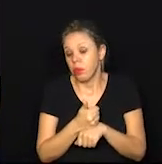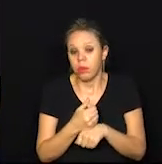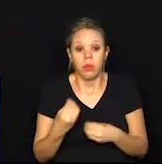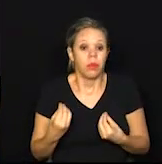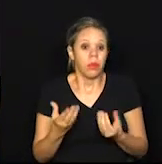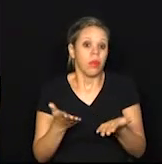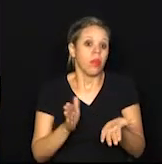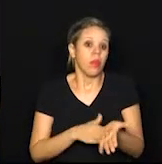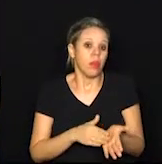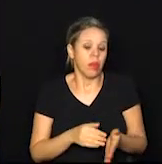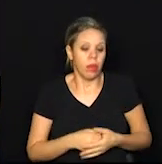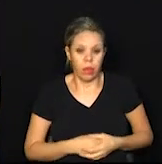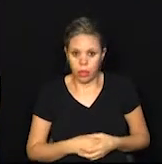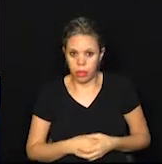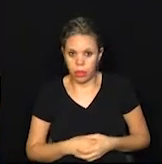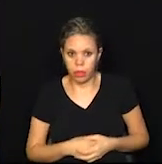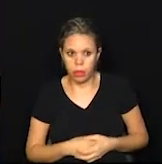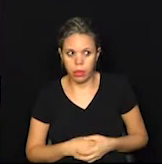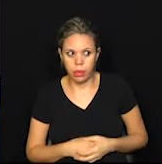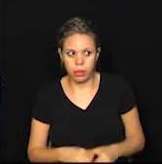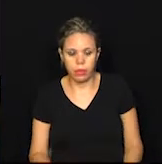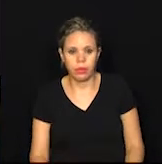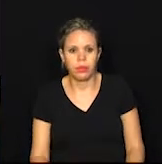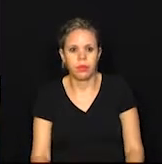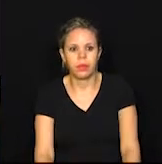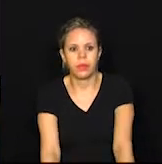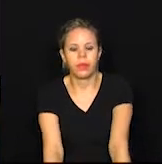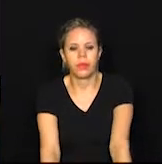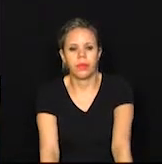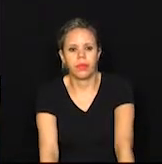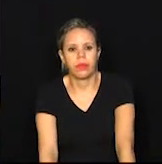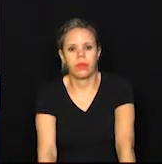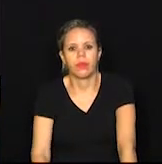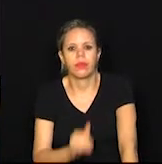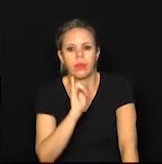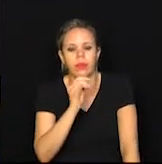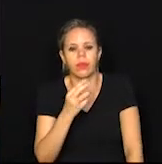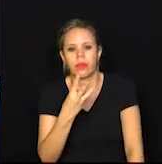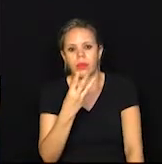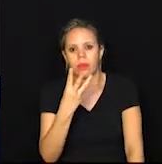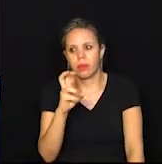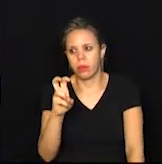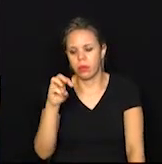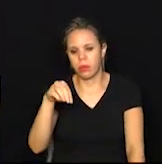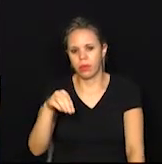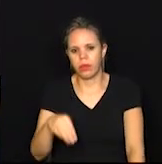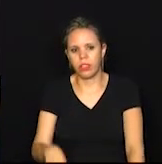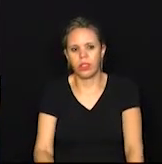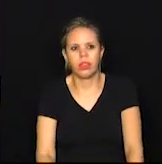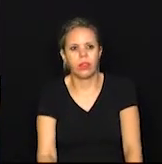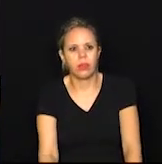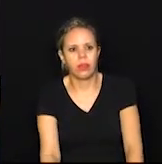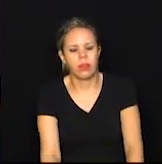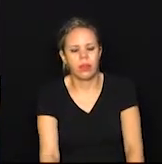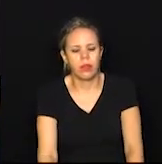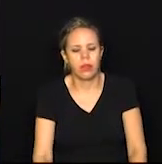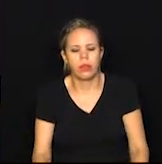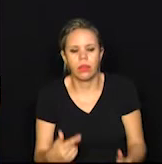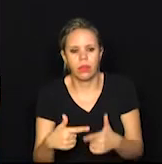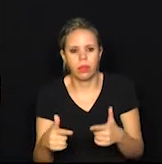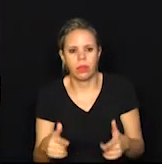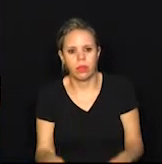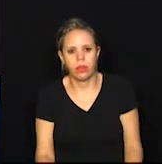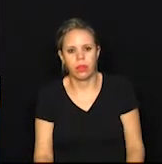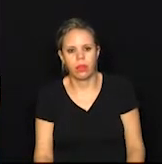oferece... Desculpa, não, alguém falou? Desculpa, secretária, só para te dizer, já foram 35 minutos, mas não tem problema. Tá.